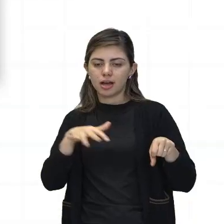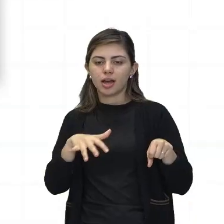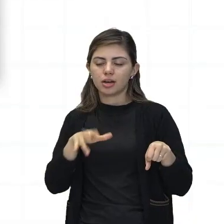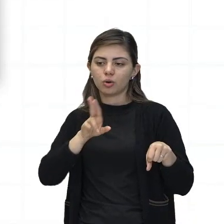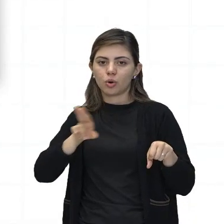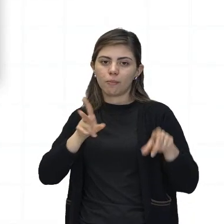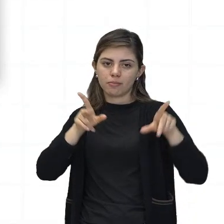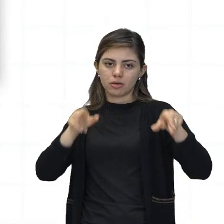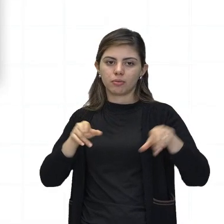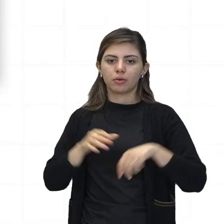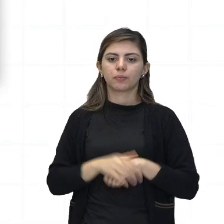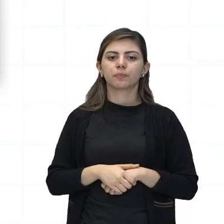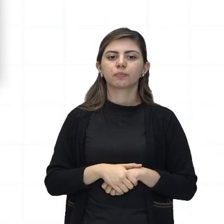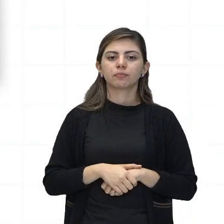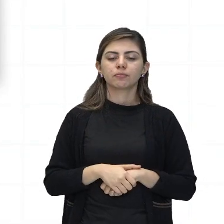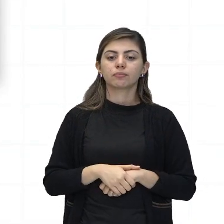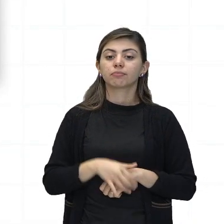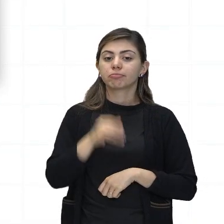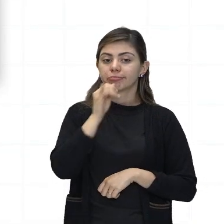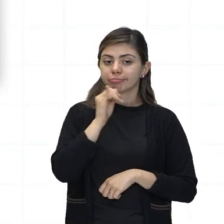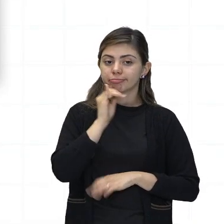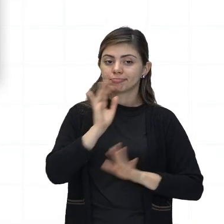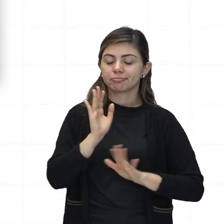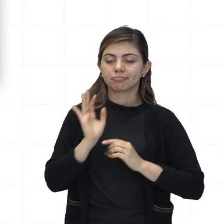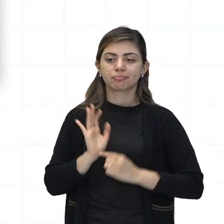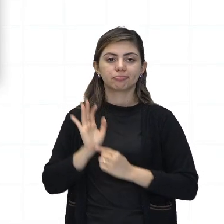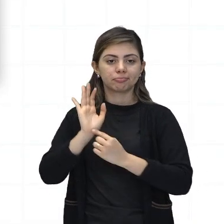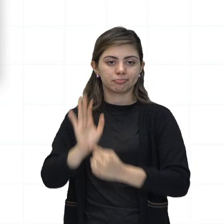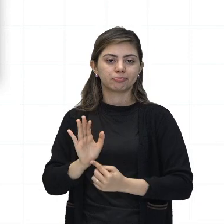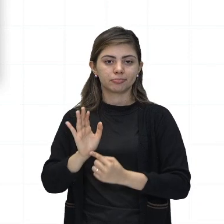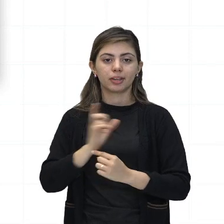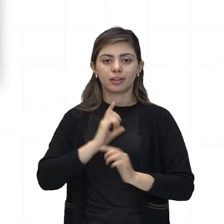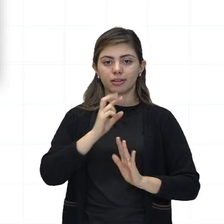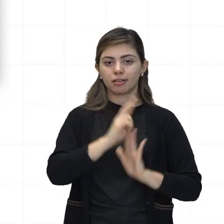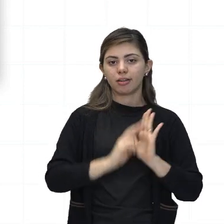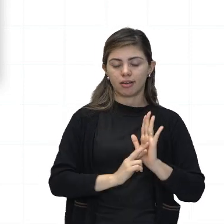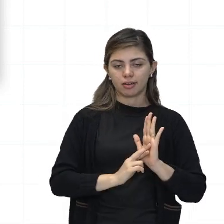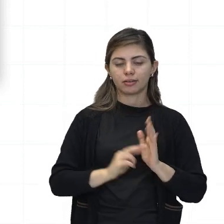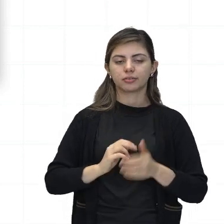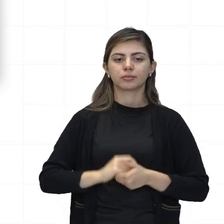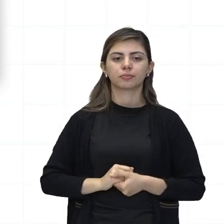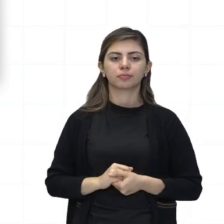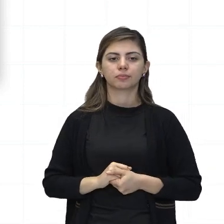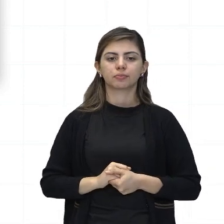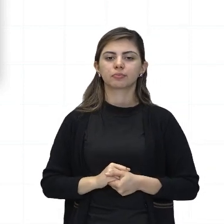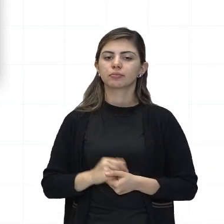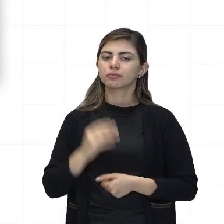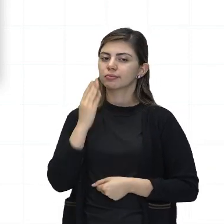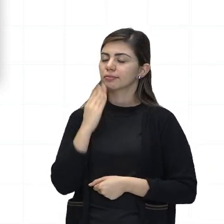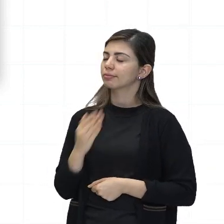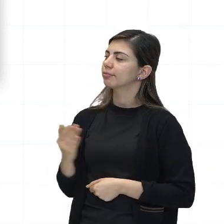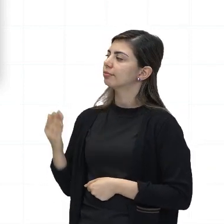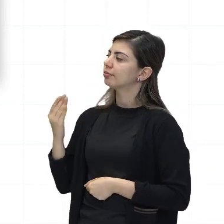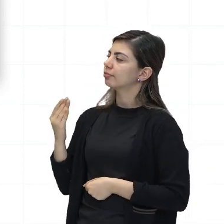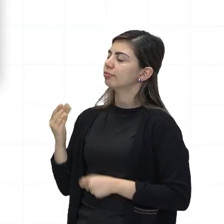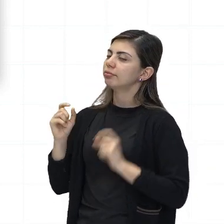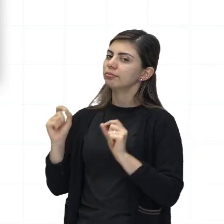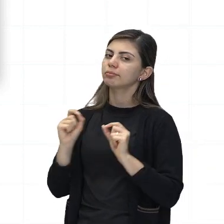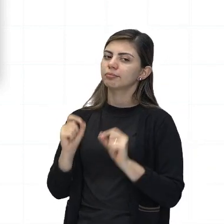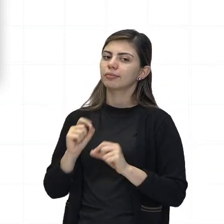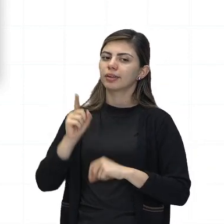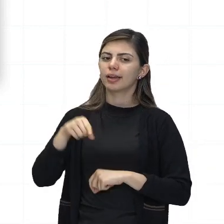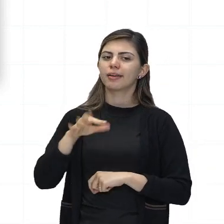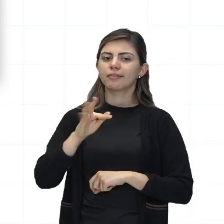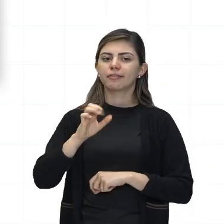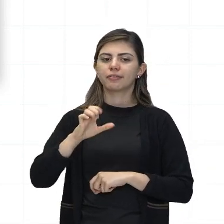aí vendo exemplos dessas regras de nomenclatura. Olha aí, trouxe para vocês aqui felinos